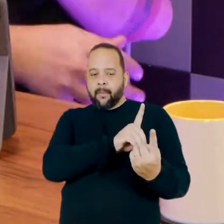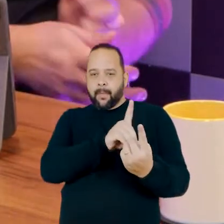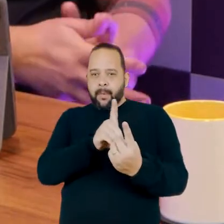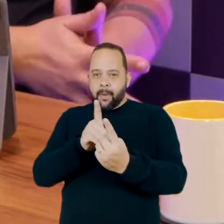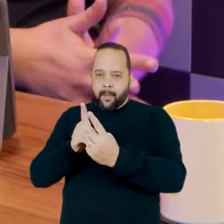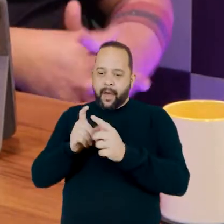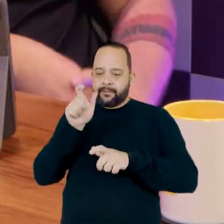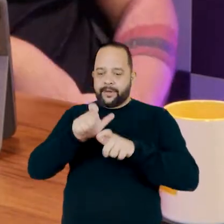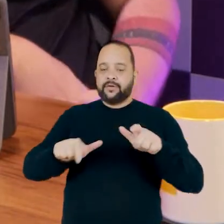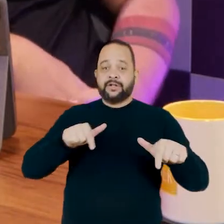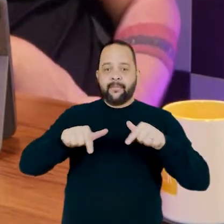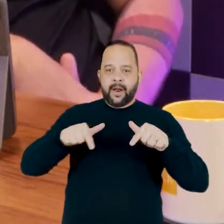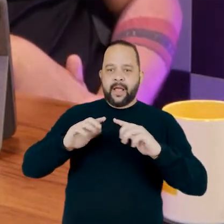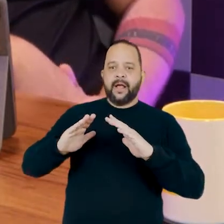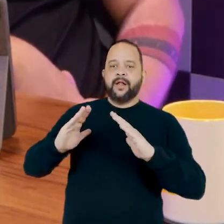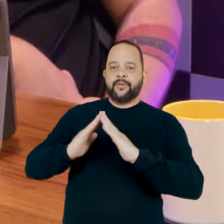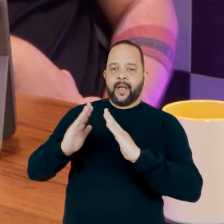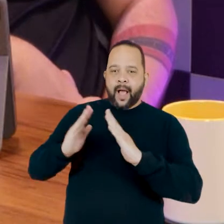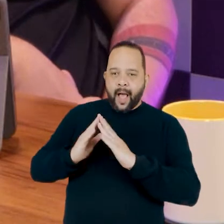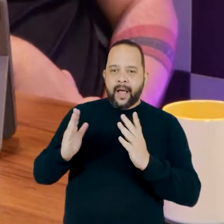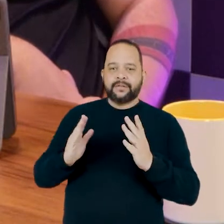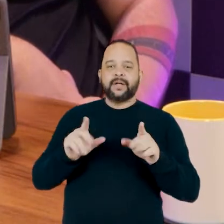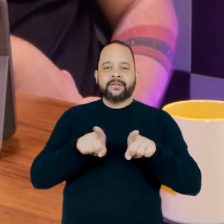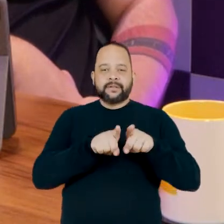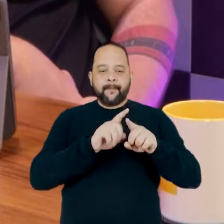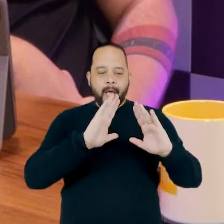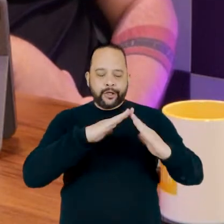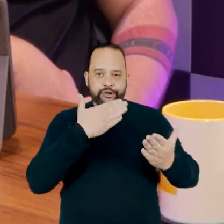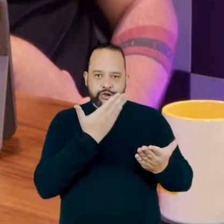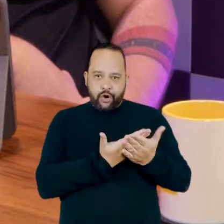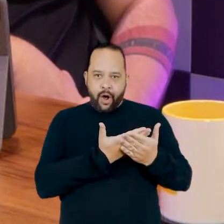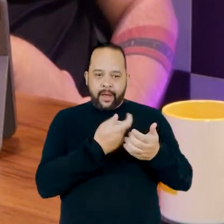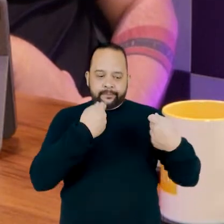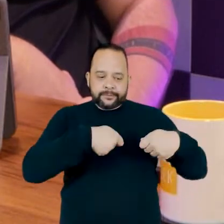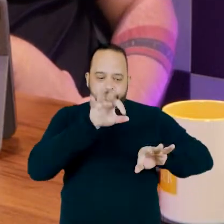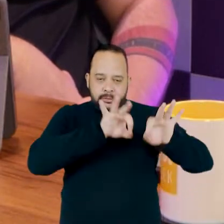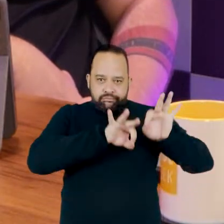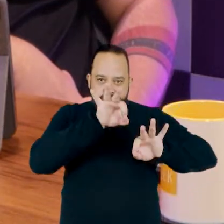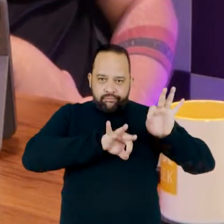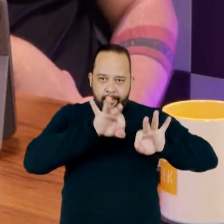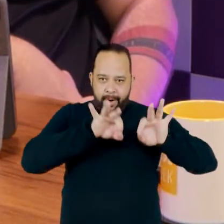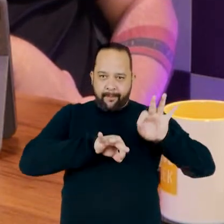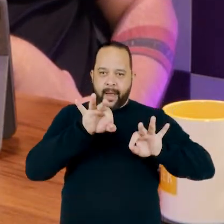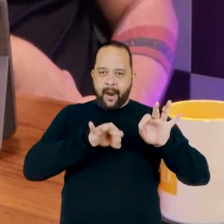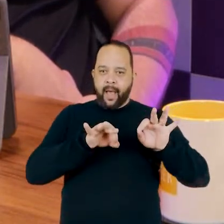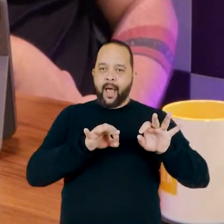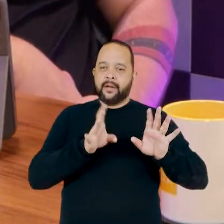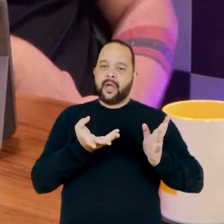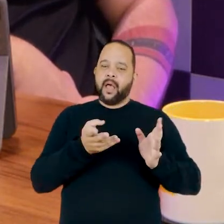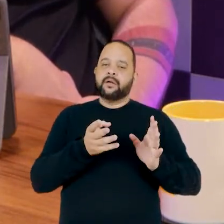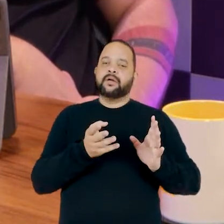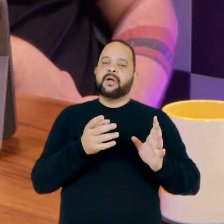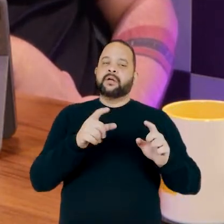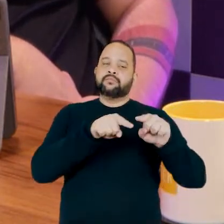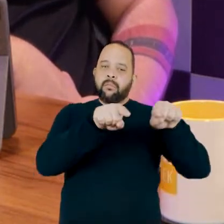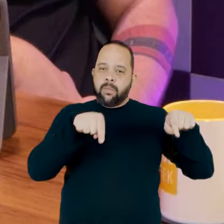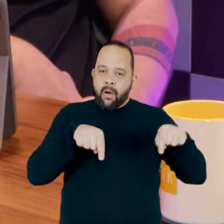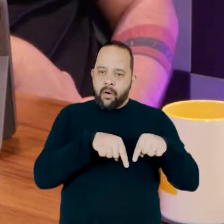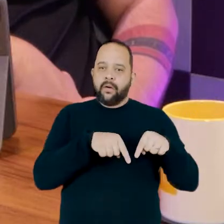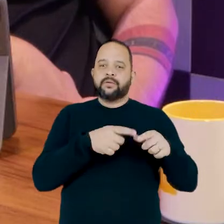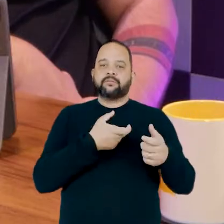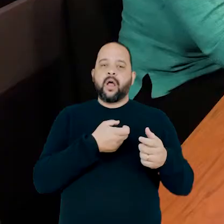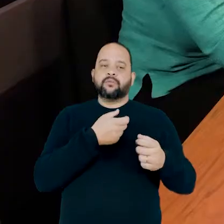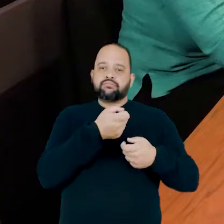em home office, talvez as escolas precisando montar esses espaços, talvez até estúdio dentro do ambiente